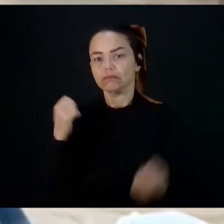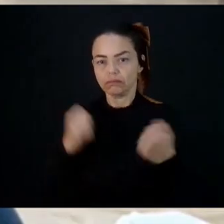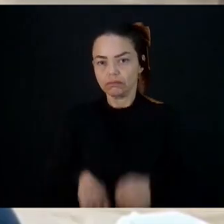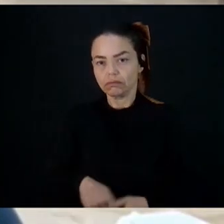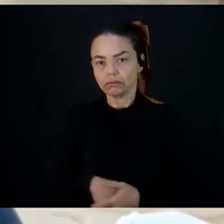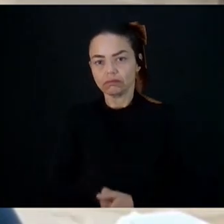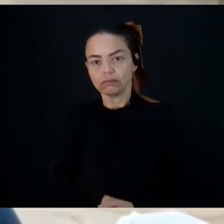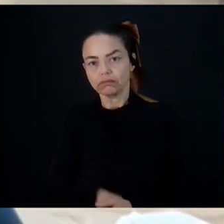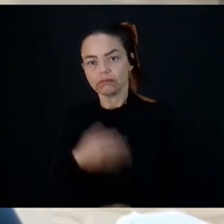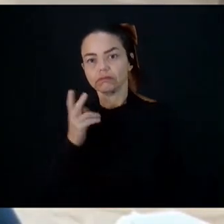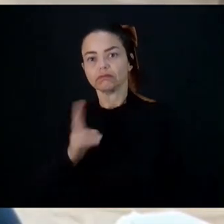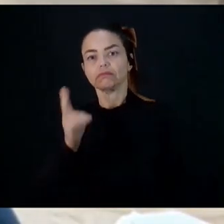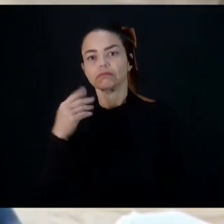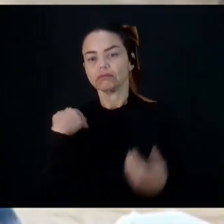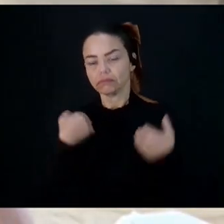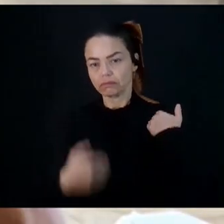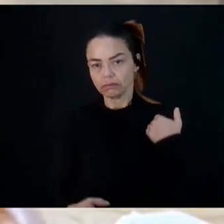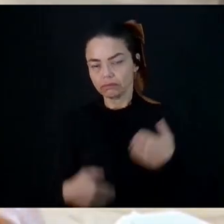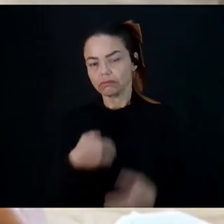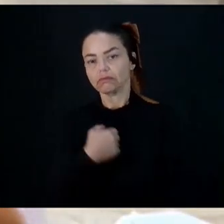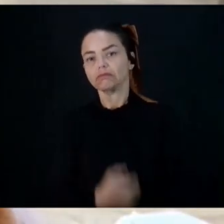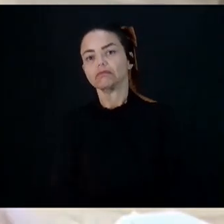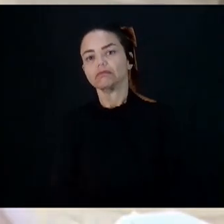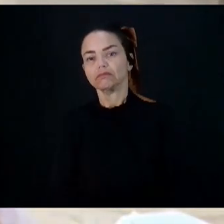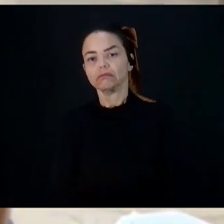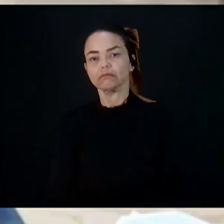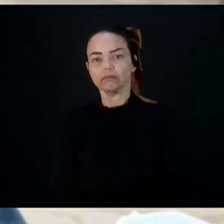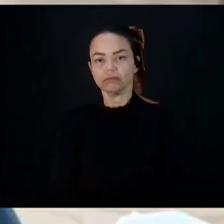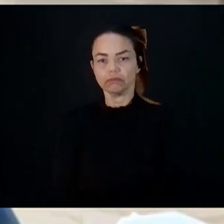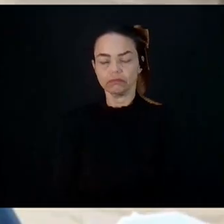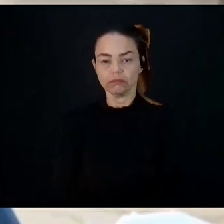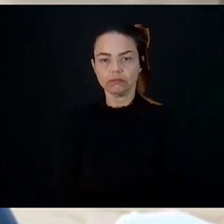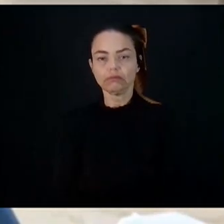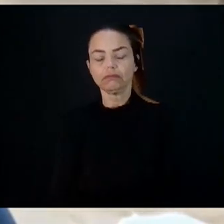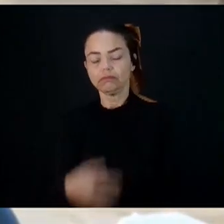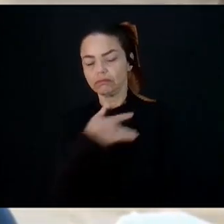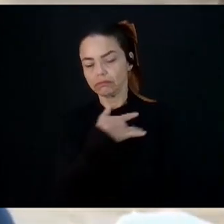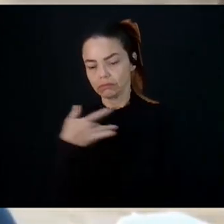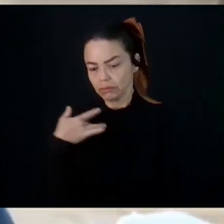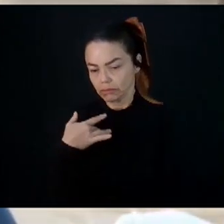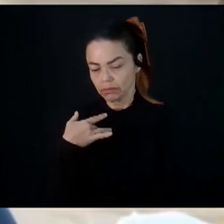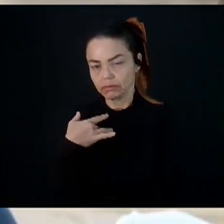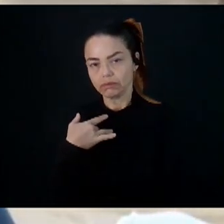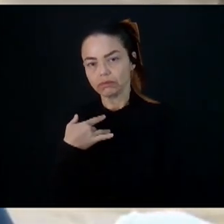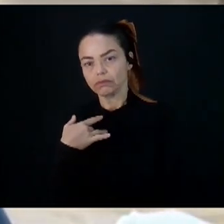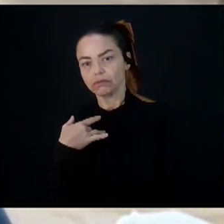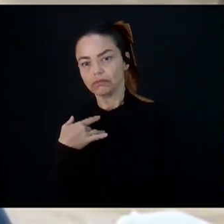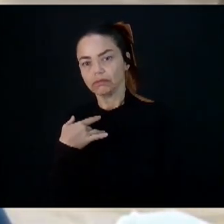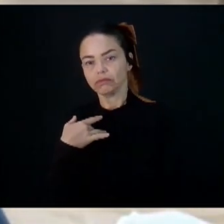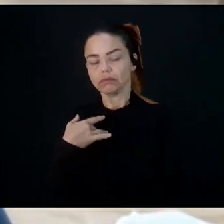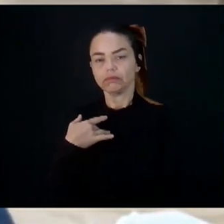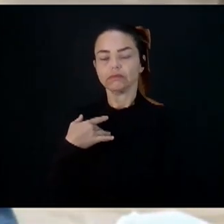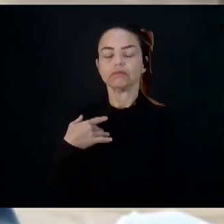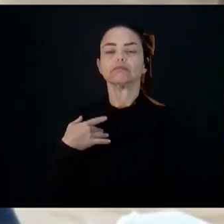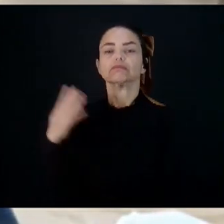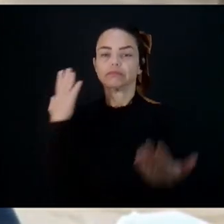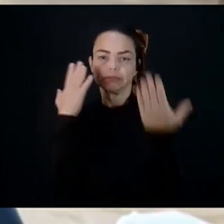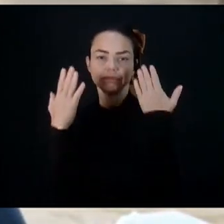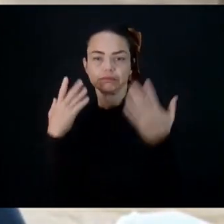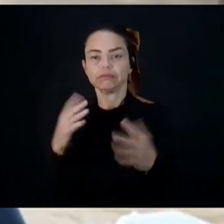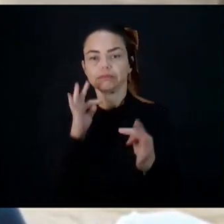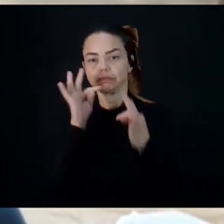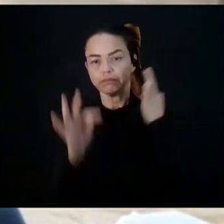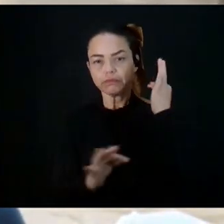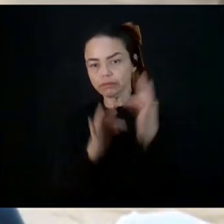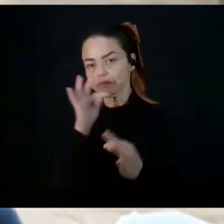manter o corpo físico com saúde. A psicoterapia é o caminho disso para